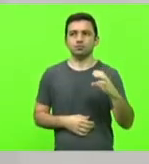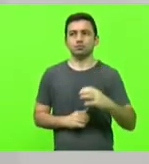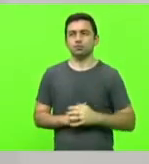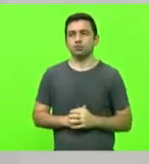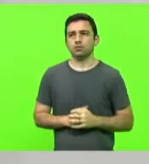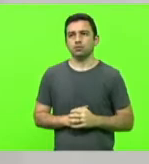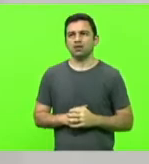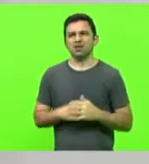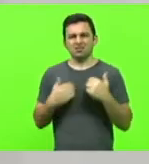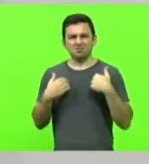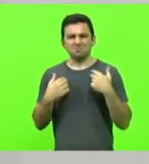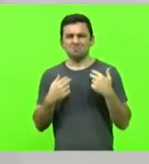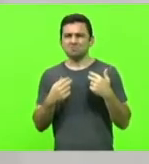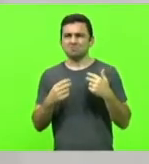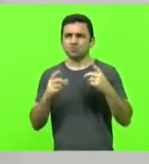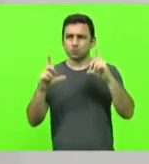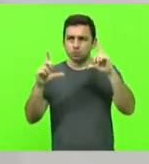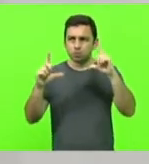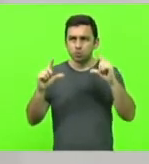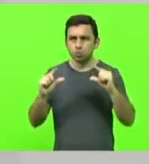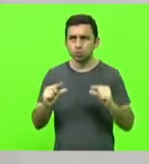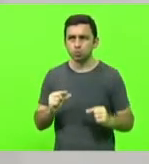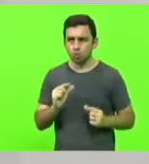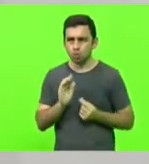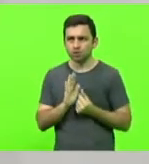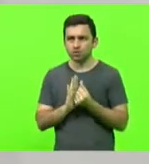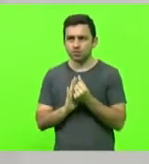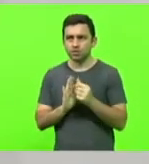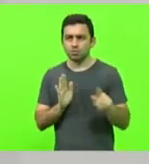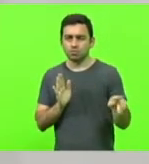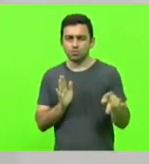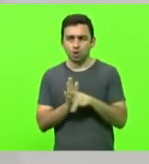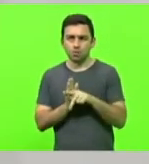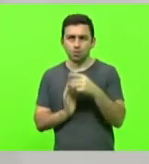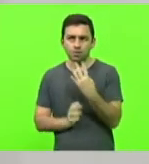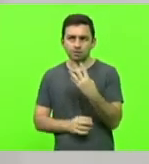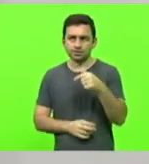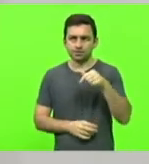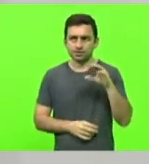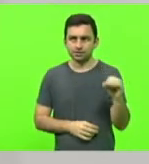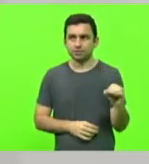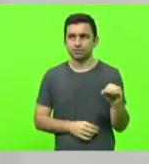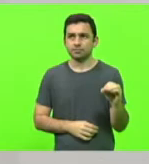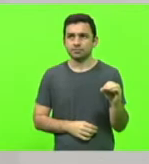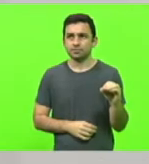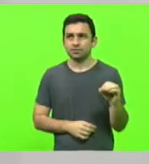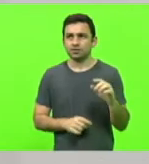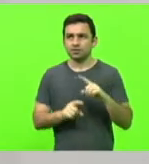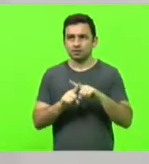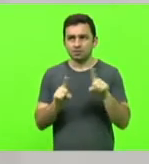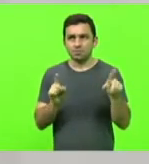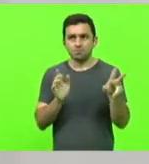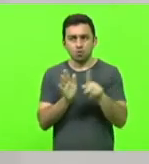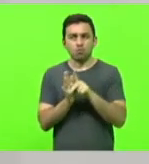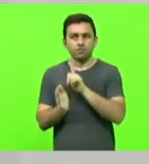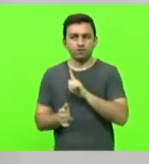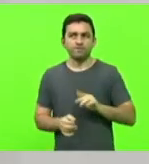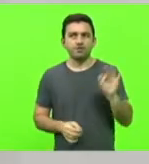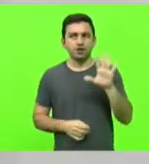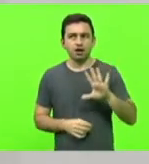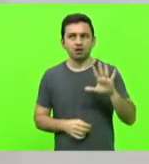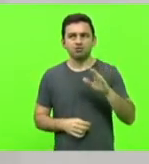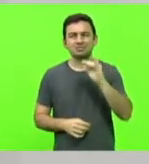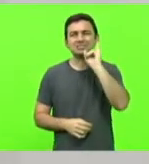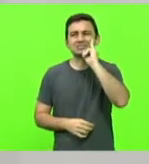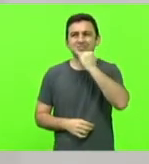gente vê redução no orçamento da 470 passar pela União, a gente se